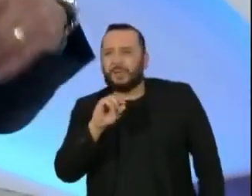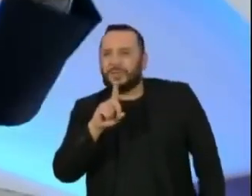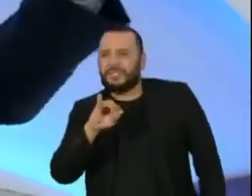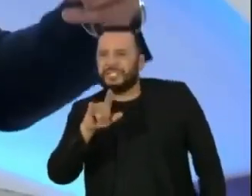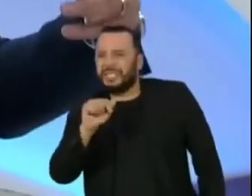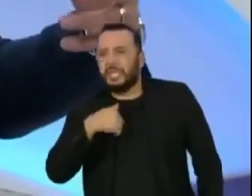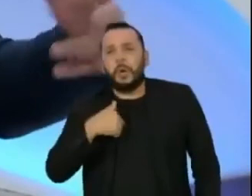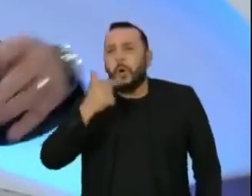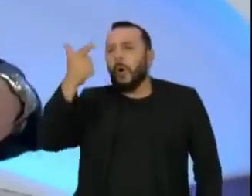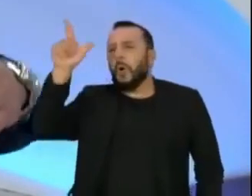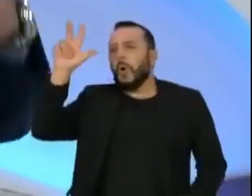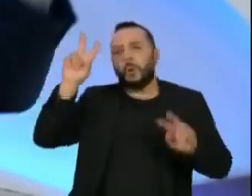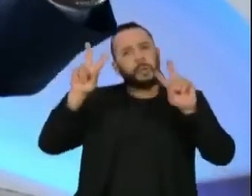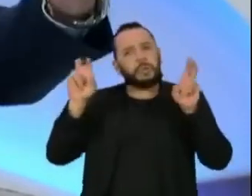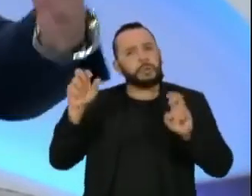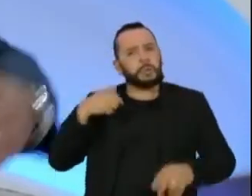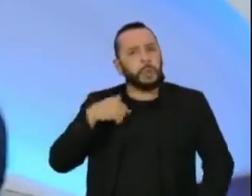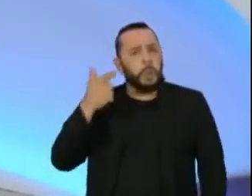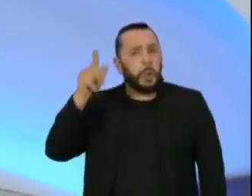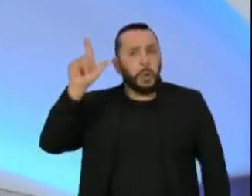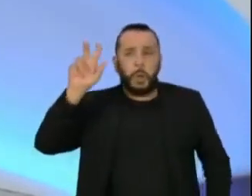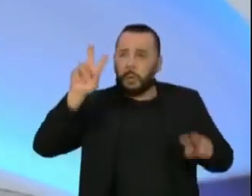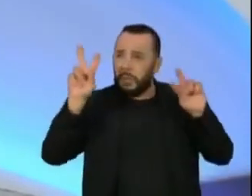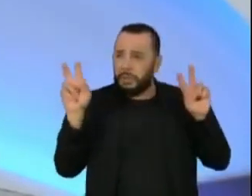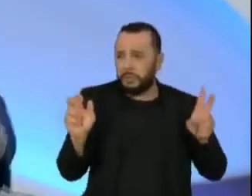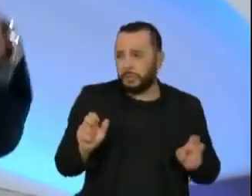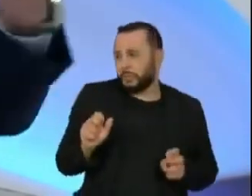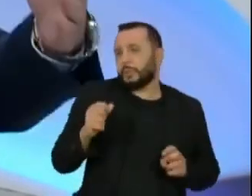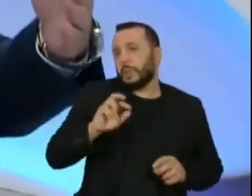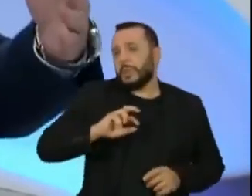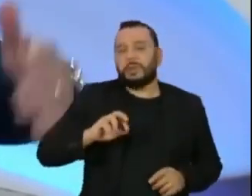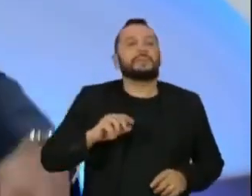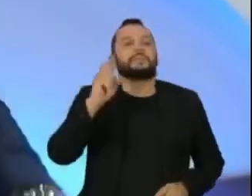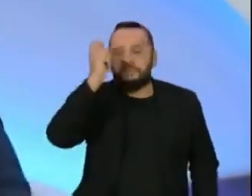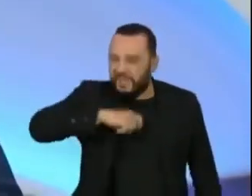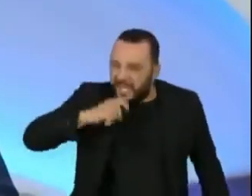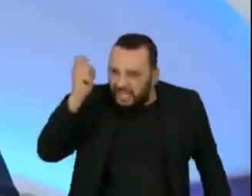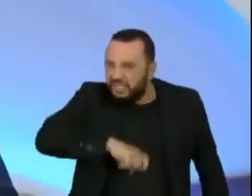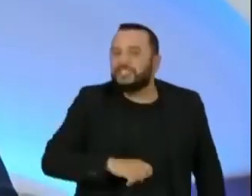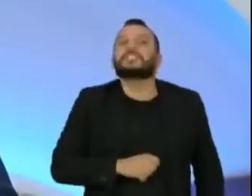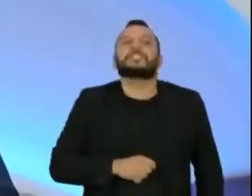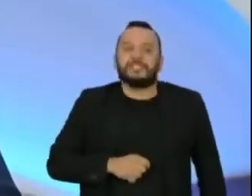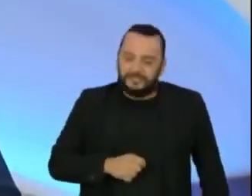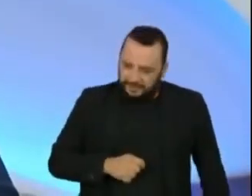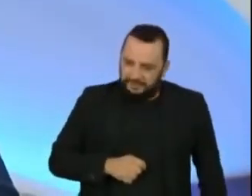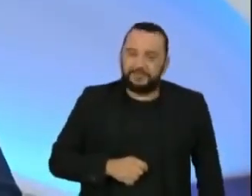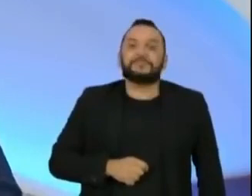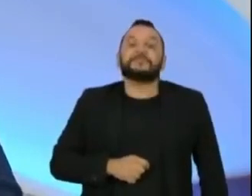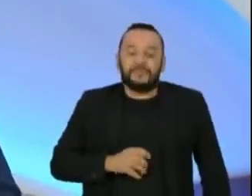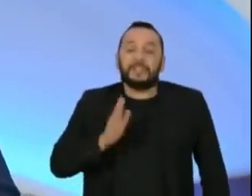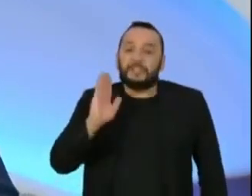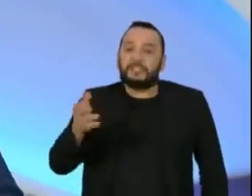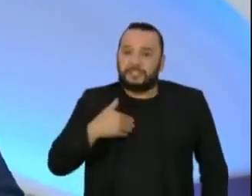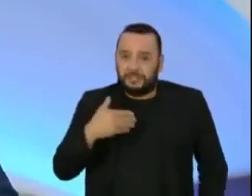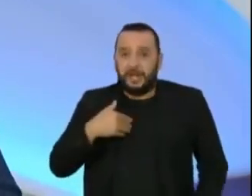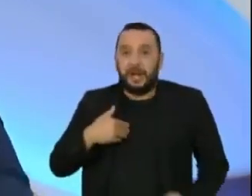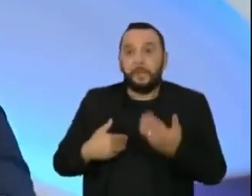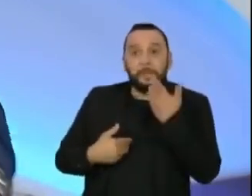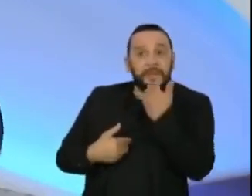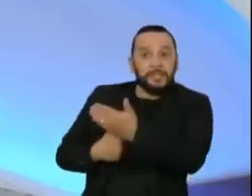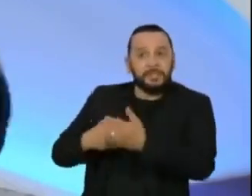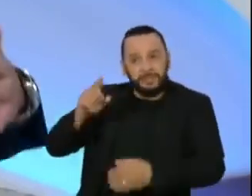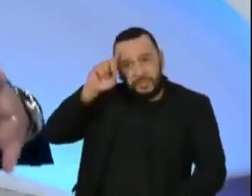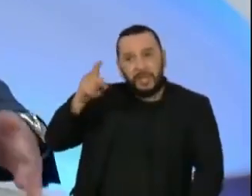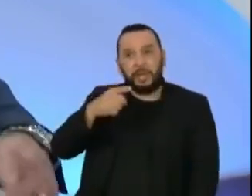da vacina que estavam chegando no domingo, que eu fui, inclusive, buscar com o Pazuello. Mente, porque assim, essa LI foi emitida no dia 12 de